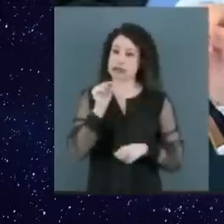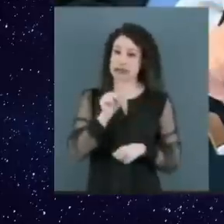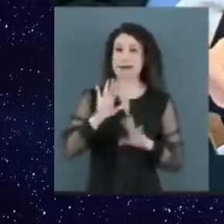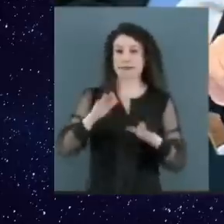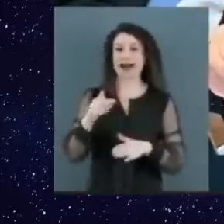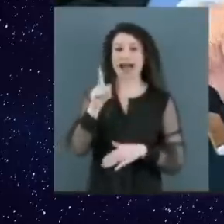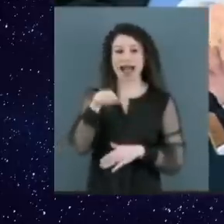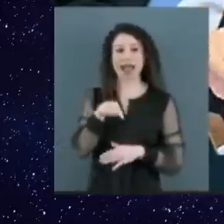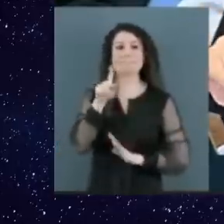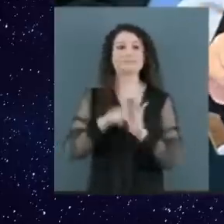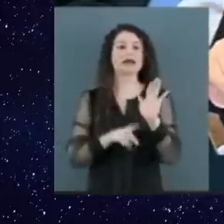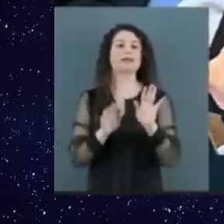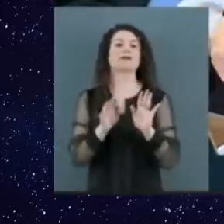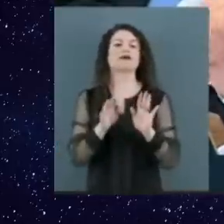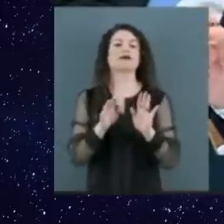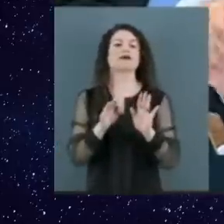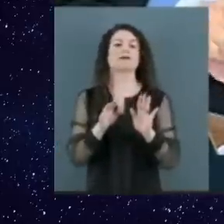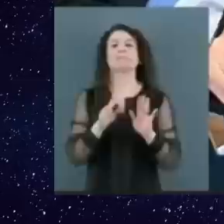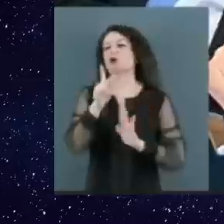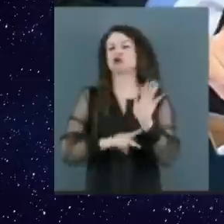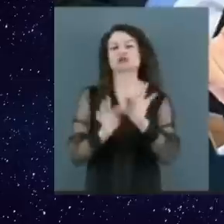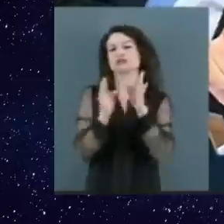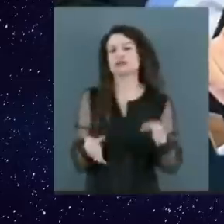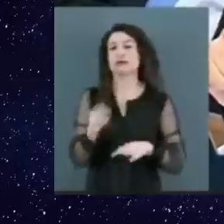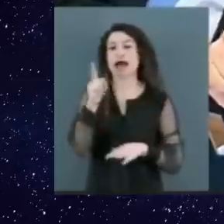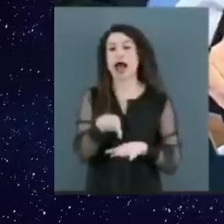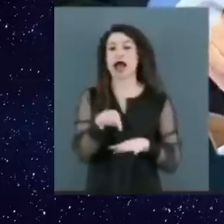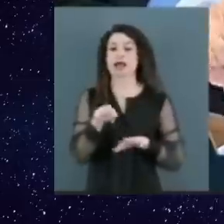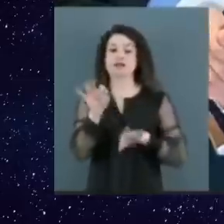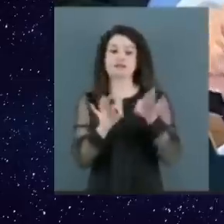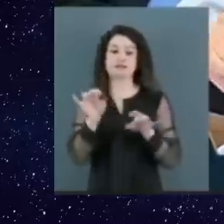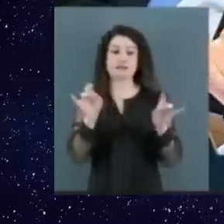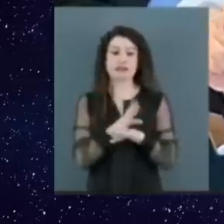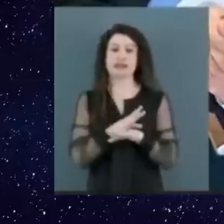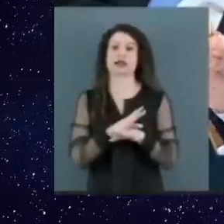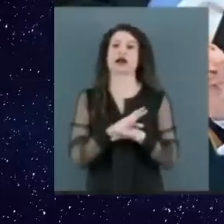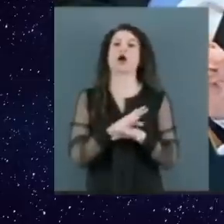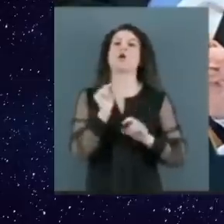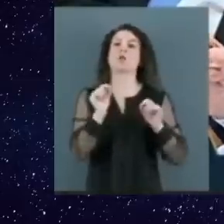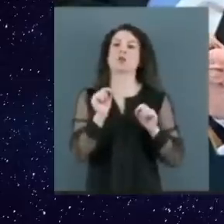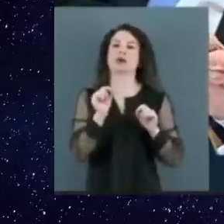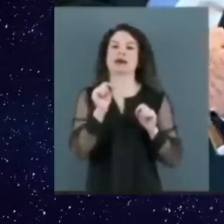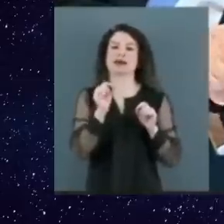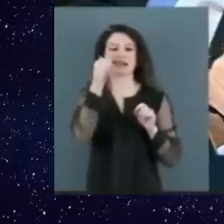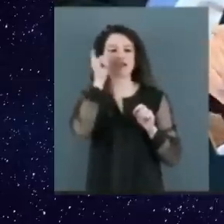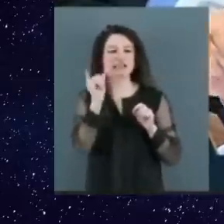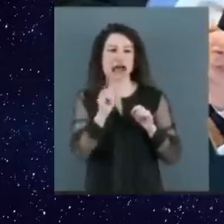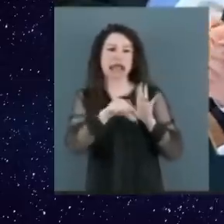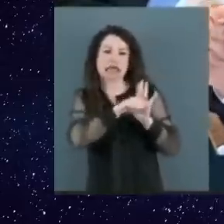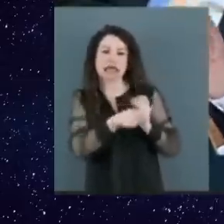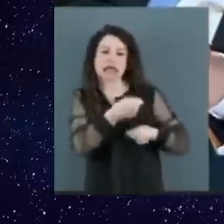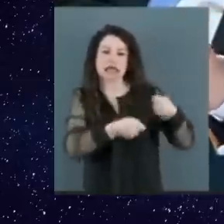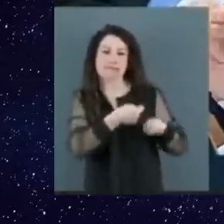é um plano muito simples, um projeto muito simples, que criminaliza o planejamento de ataque pelo crime organizado a agentes da